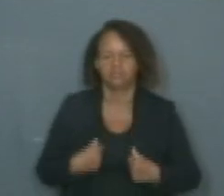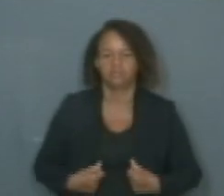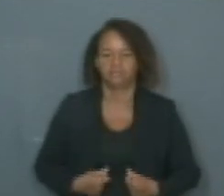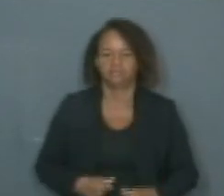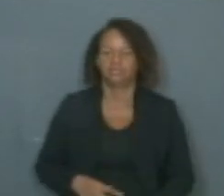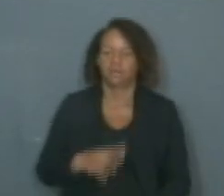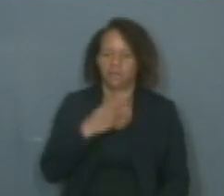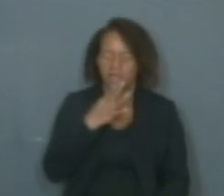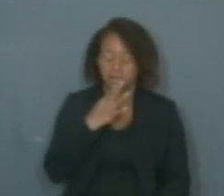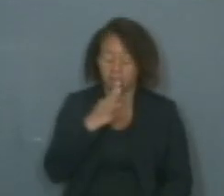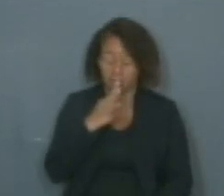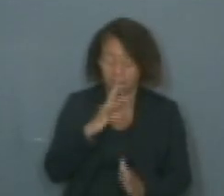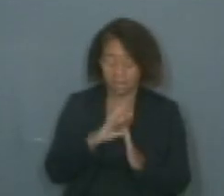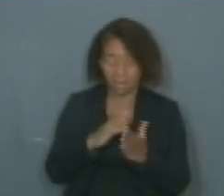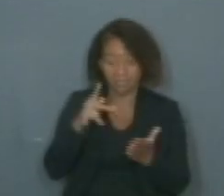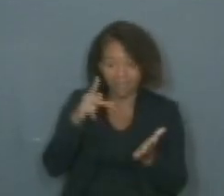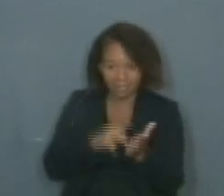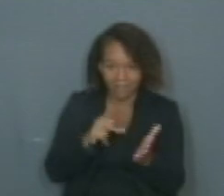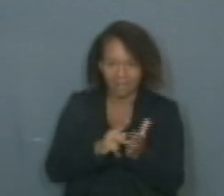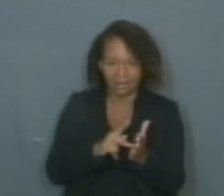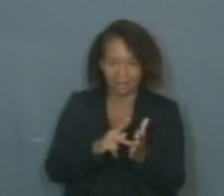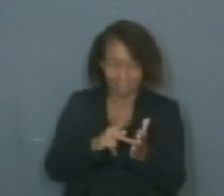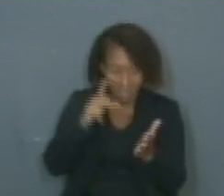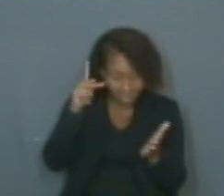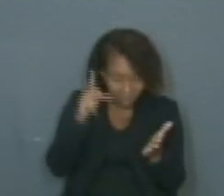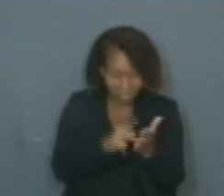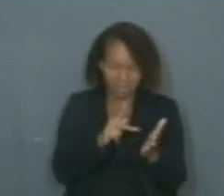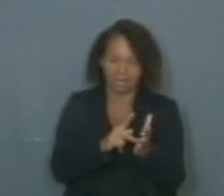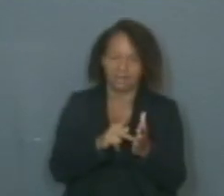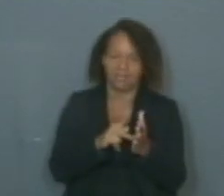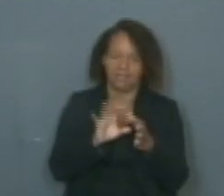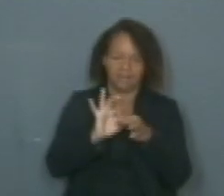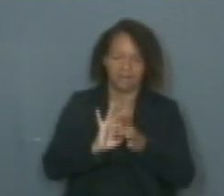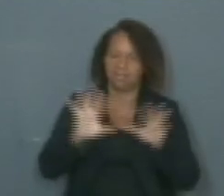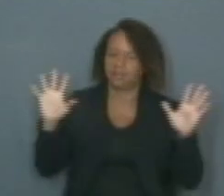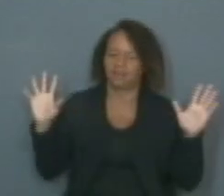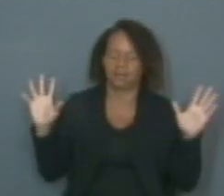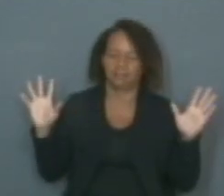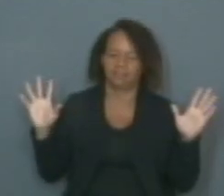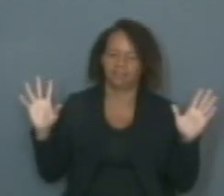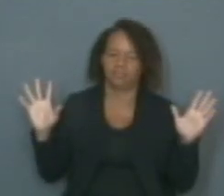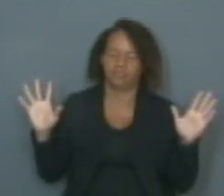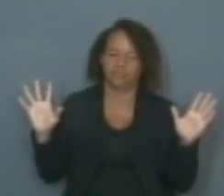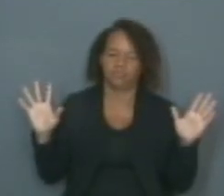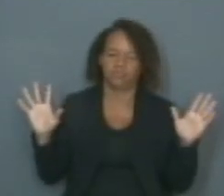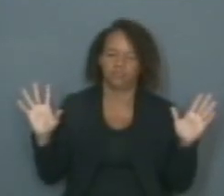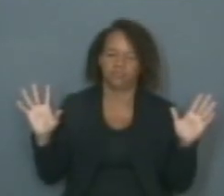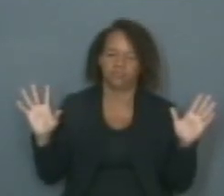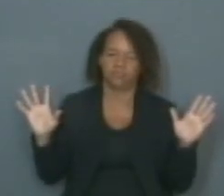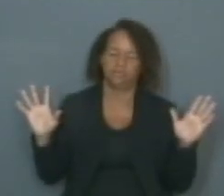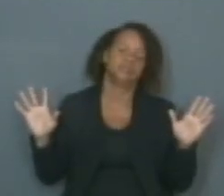E conhecereis a verdade, e a verdade vos libertará.